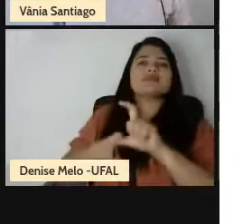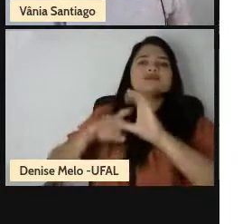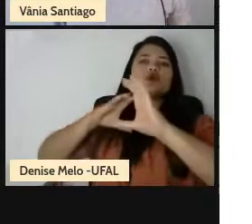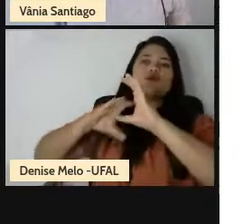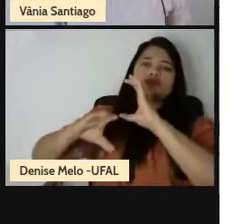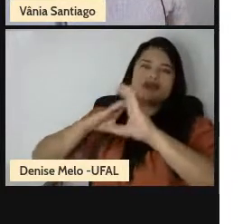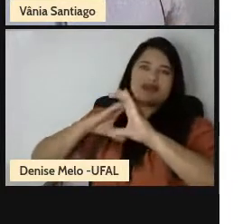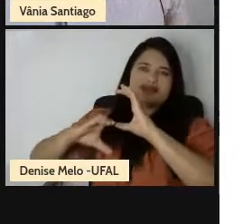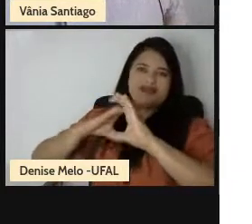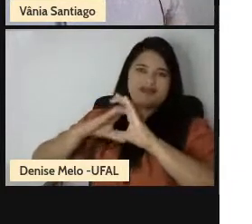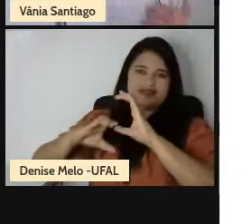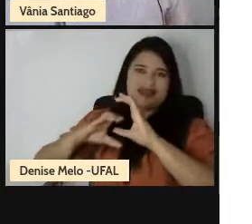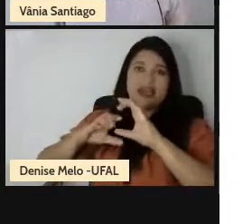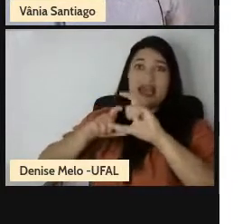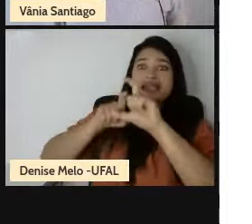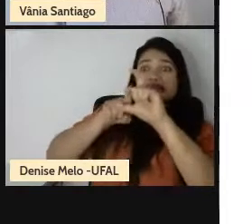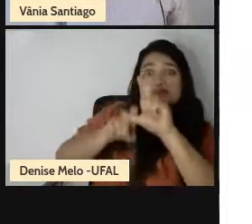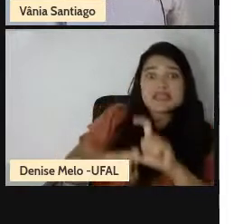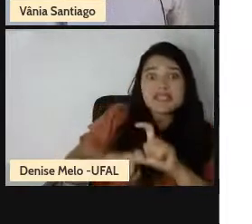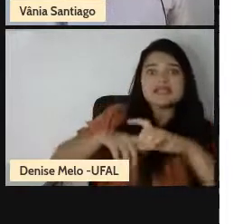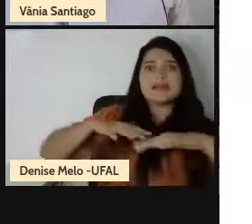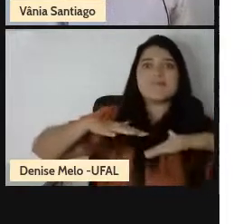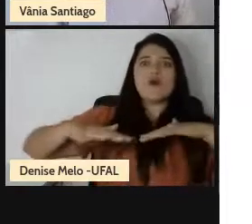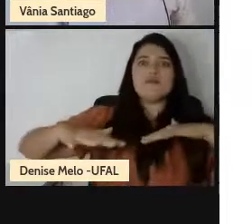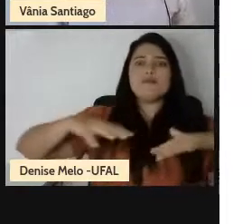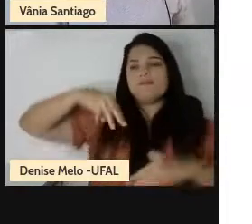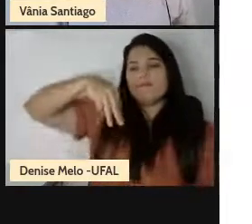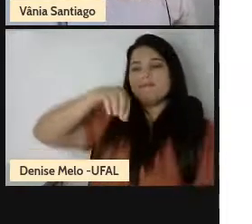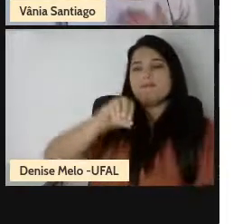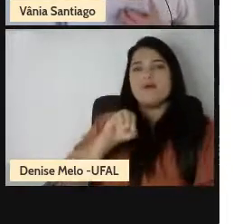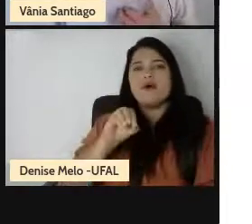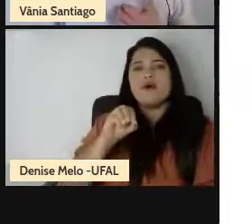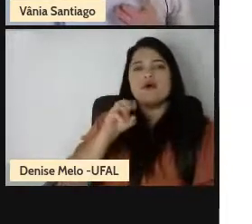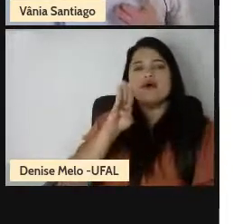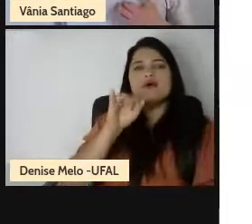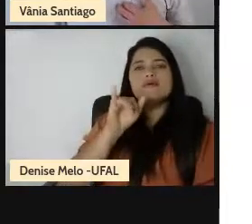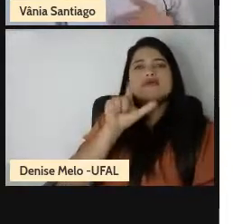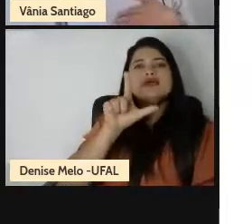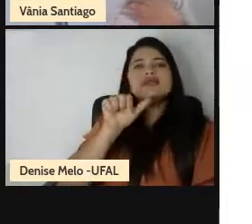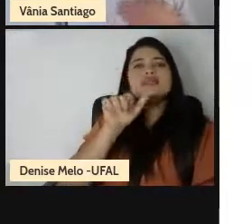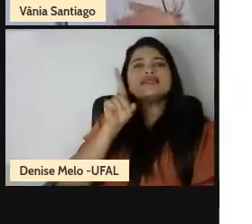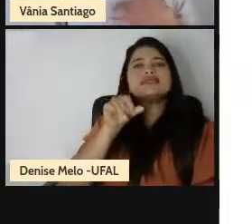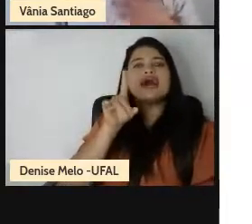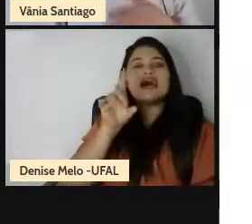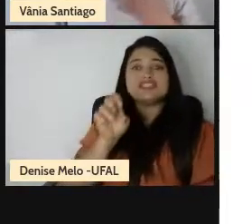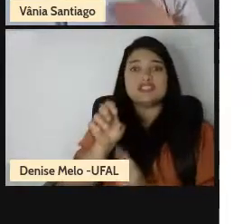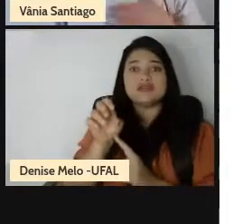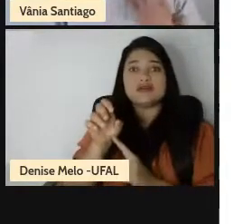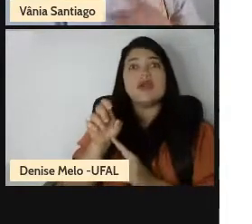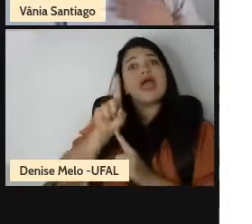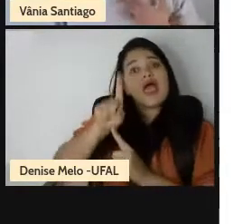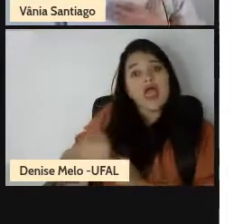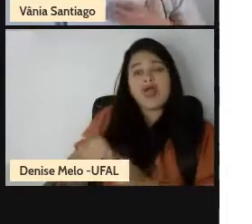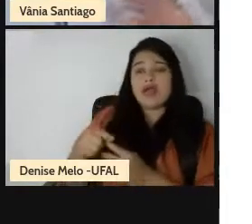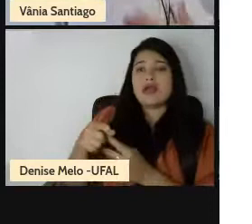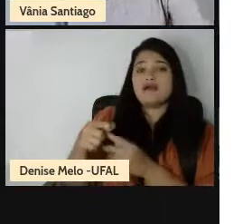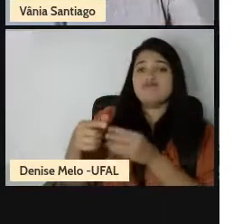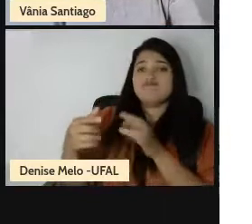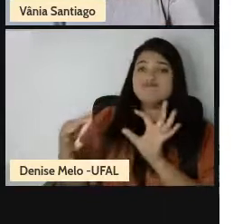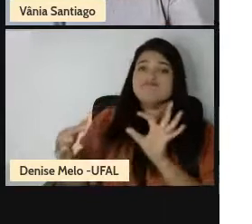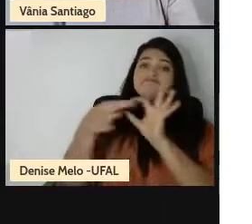comunicativa e a dependência de mobilidade da pessoa surdo-cega está muito ligada às decisões do guia-intérprete.